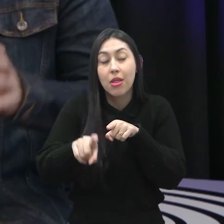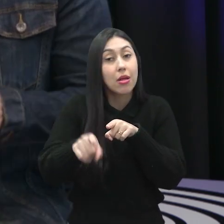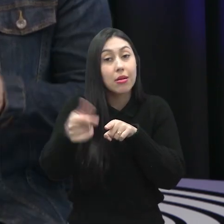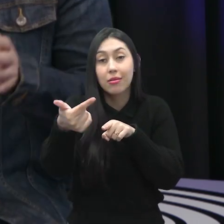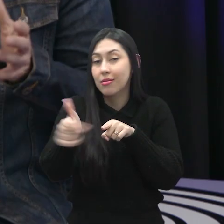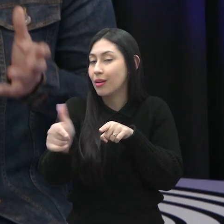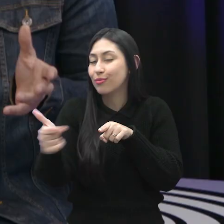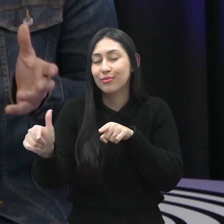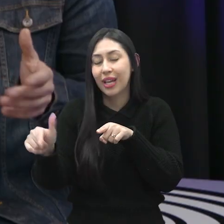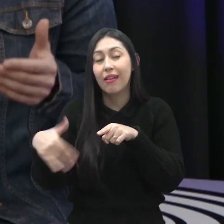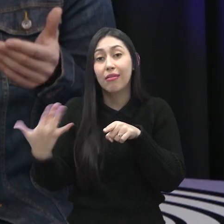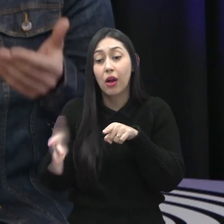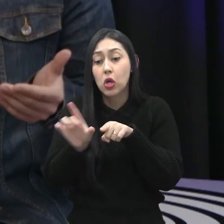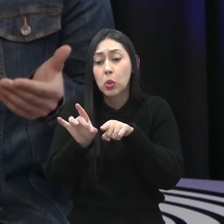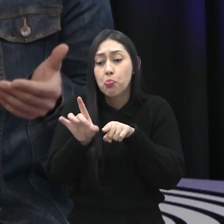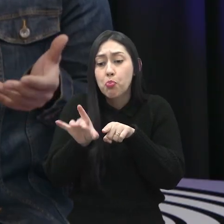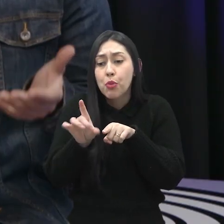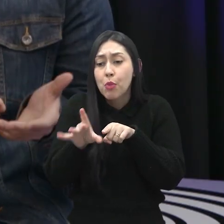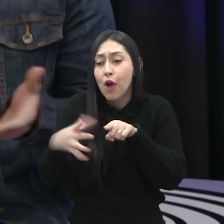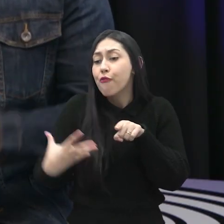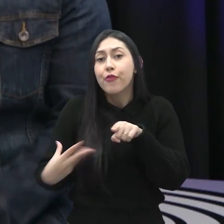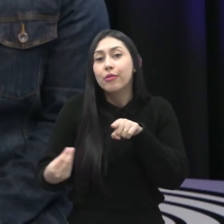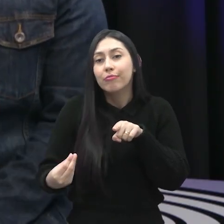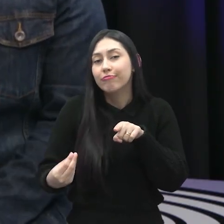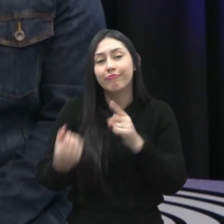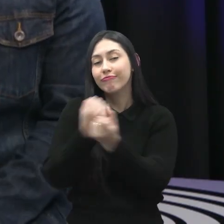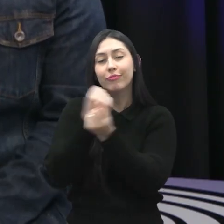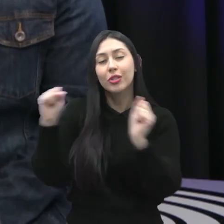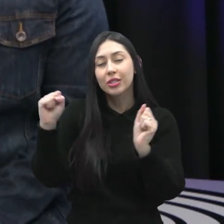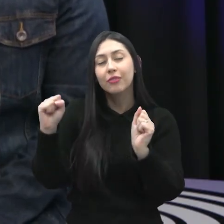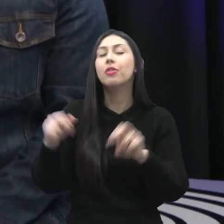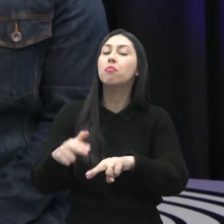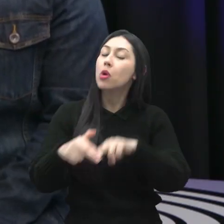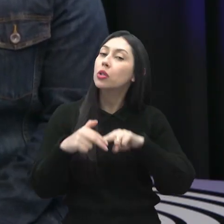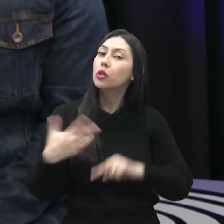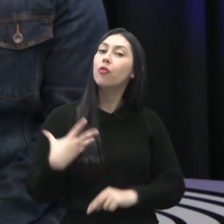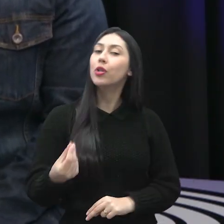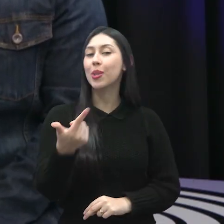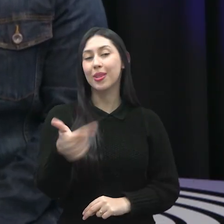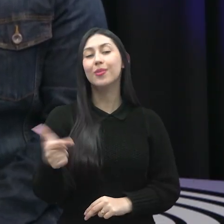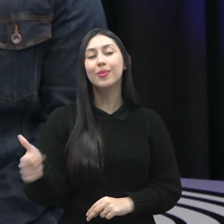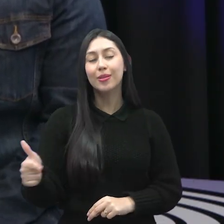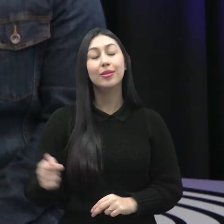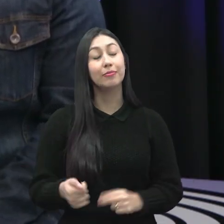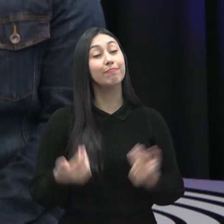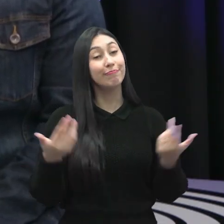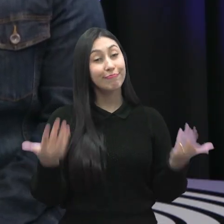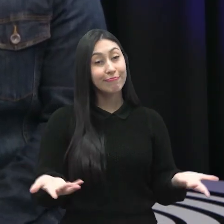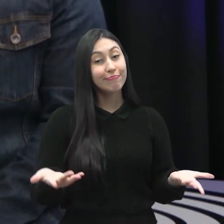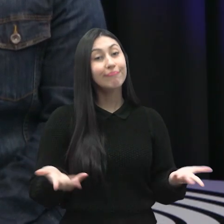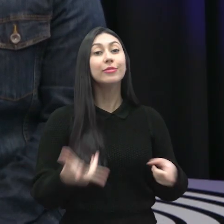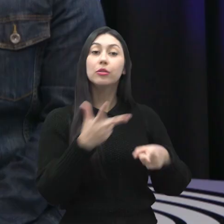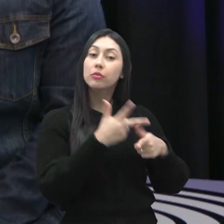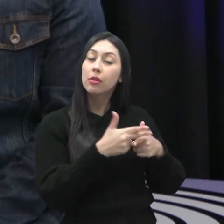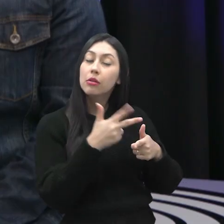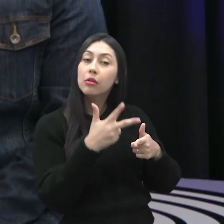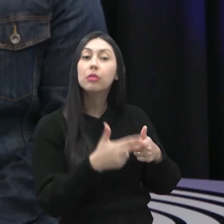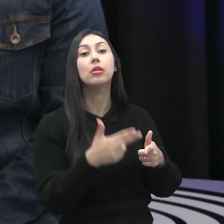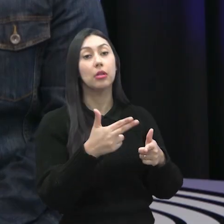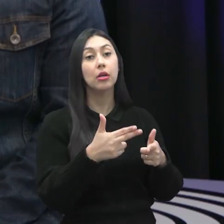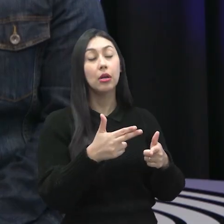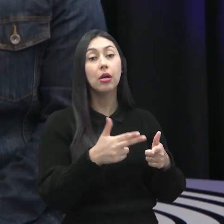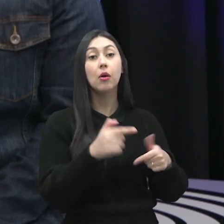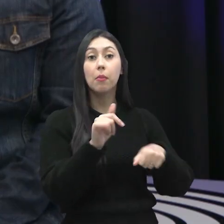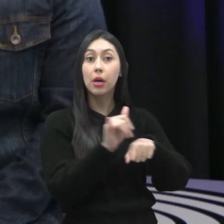seja, torna a ejaculação infértil e, por isso, impede que esse homem tenha filhos. É isso, a vasectomia é considerada